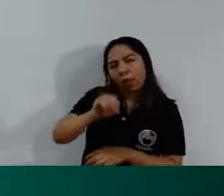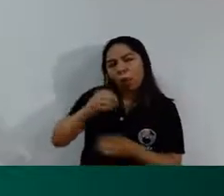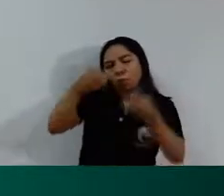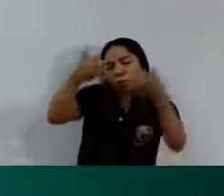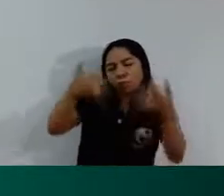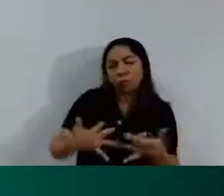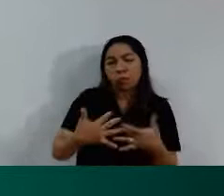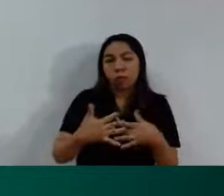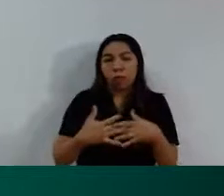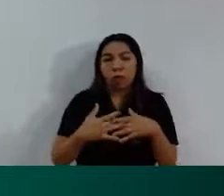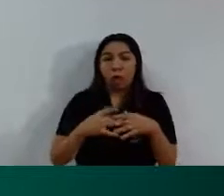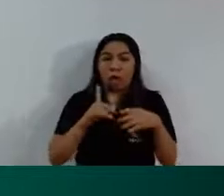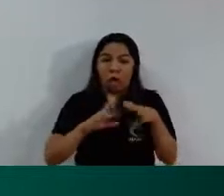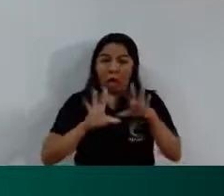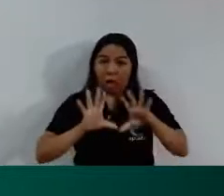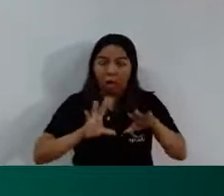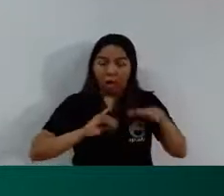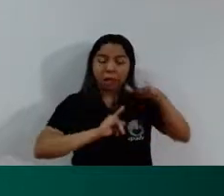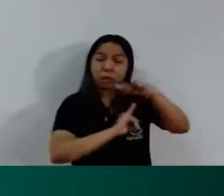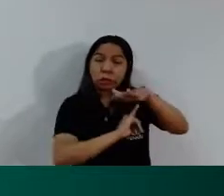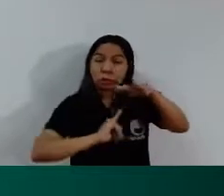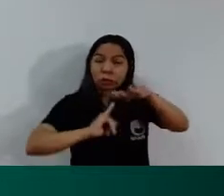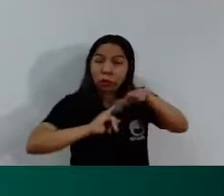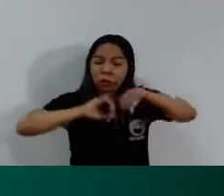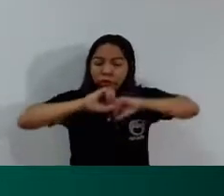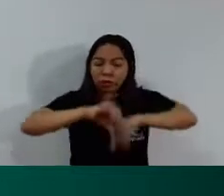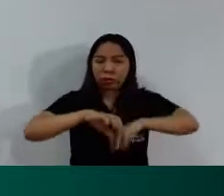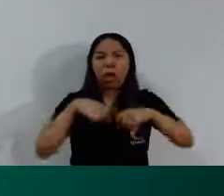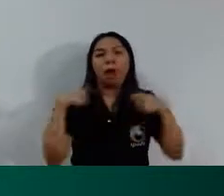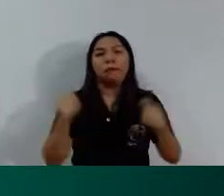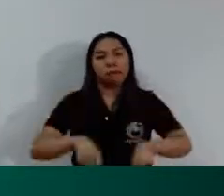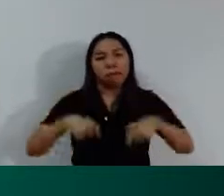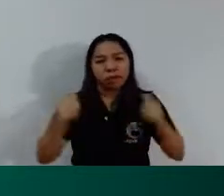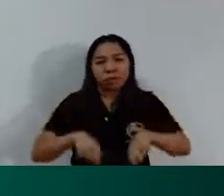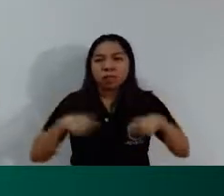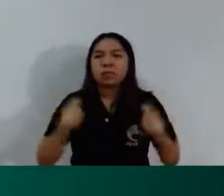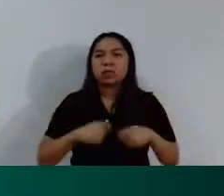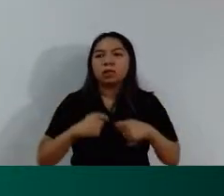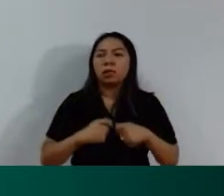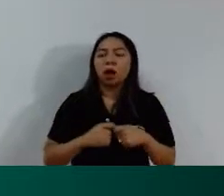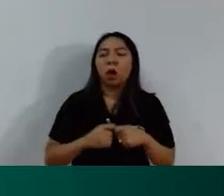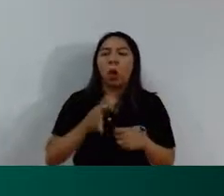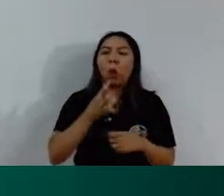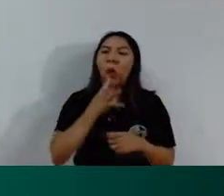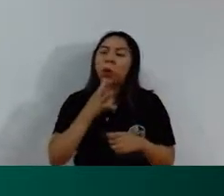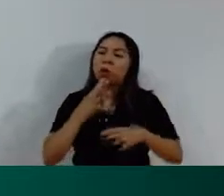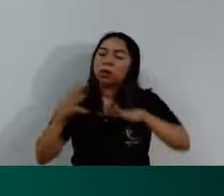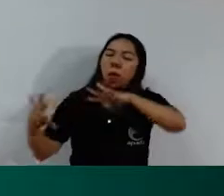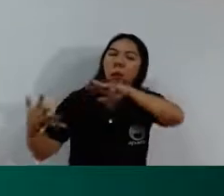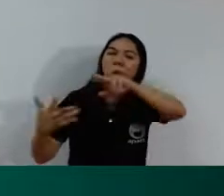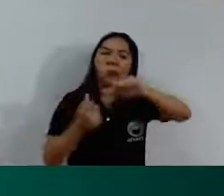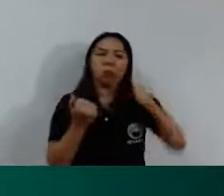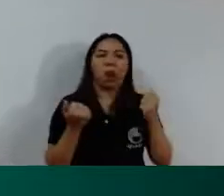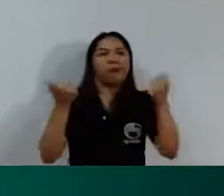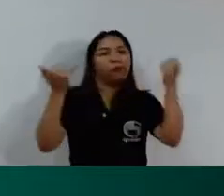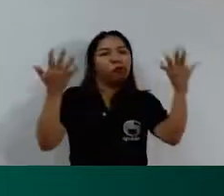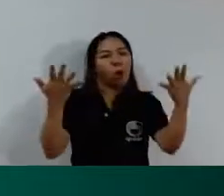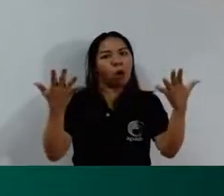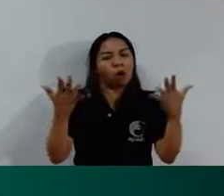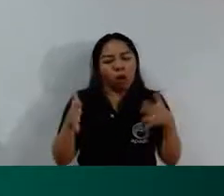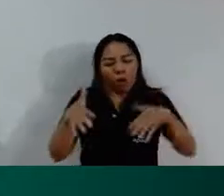as instituições de ensino precisa ou sair dos seus Muros e conhecerem o mundo lá fora